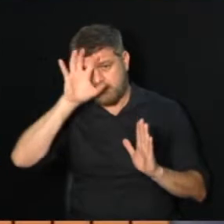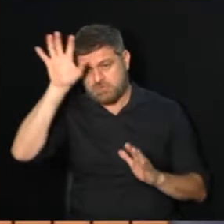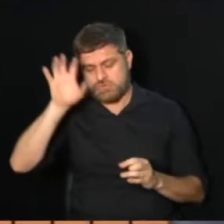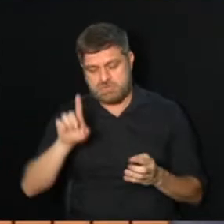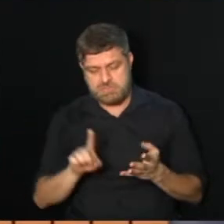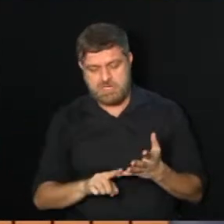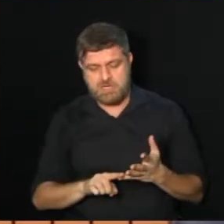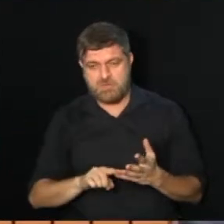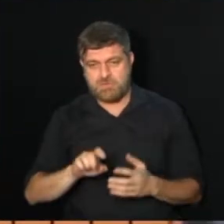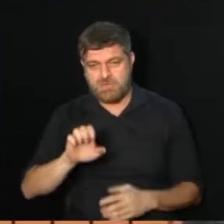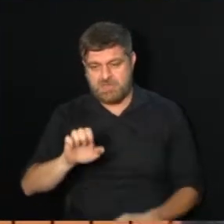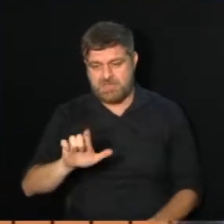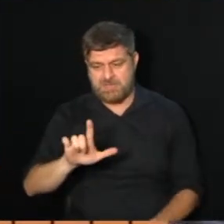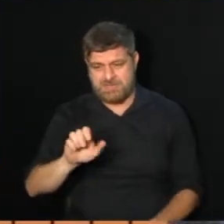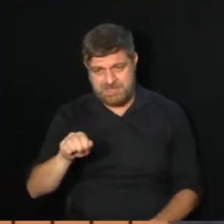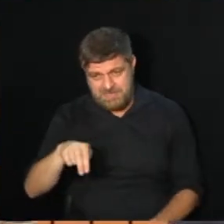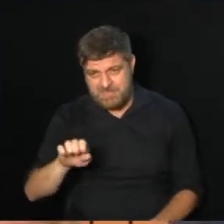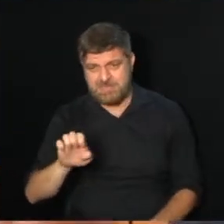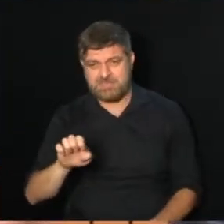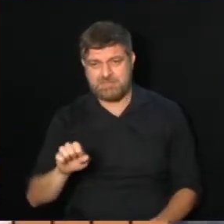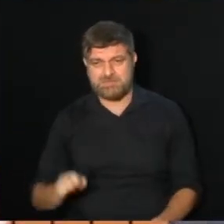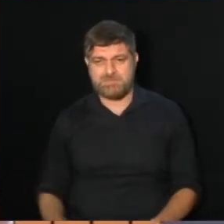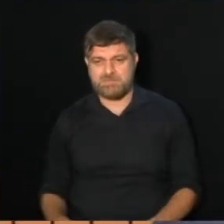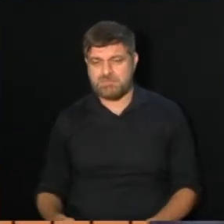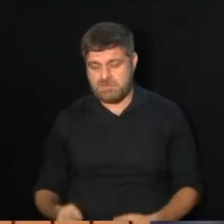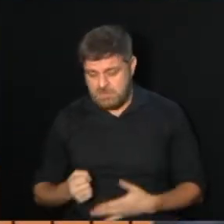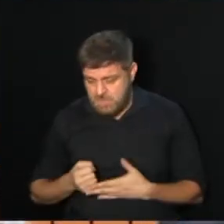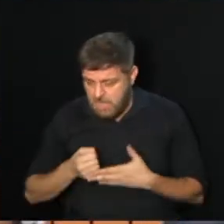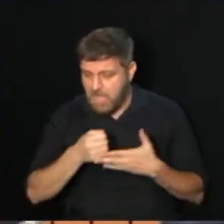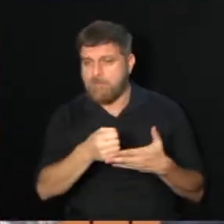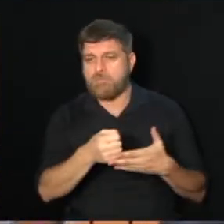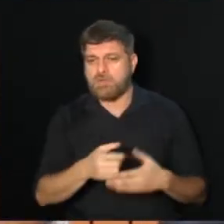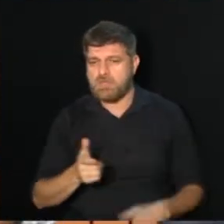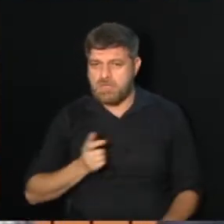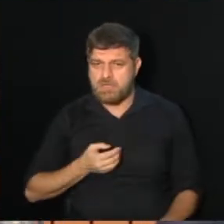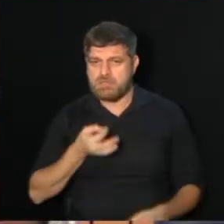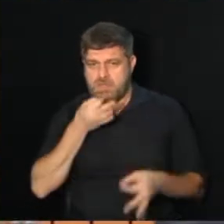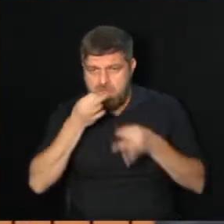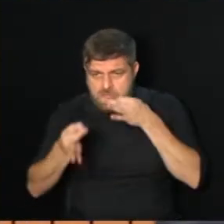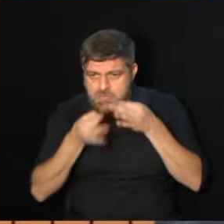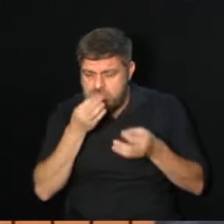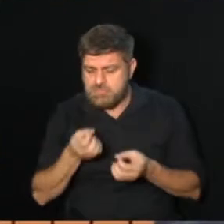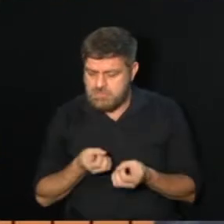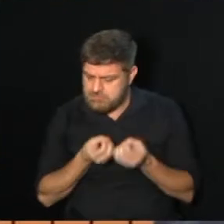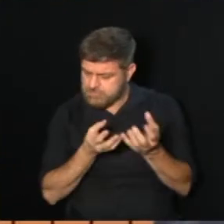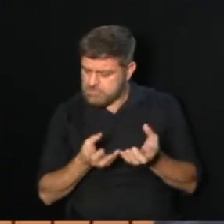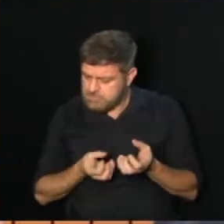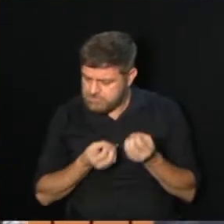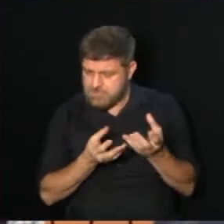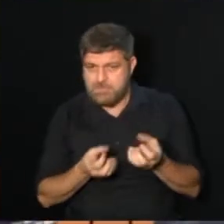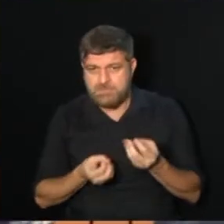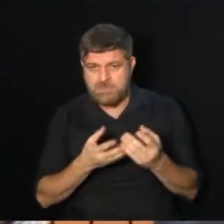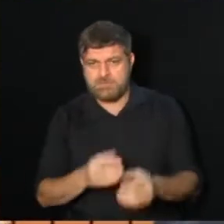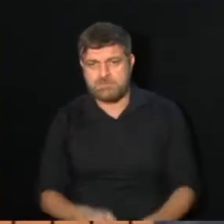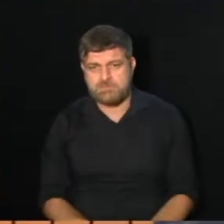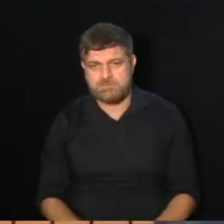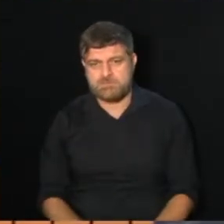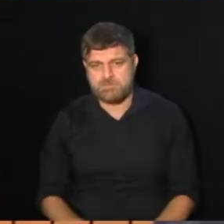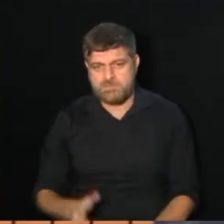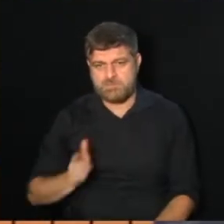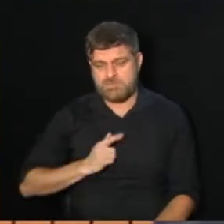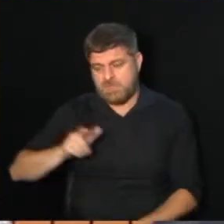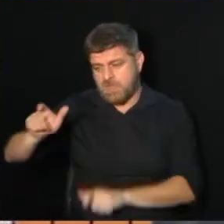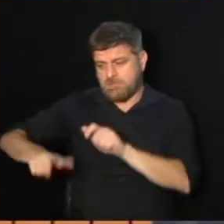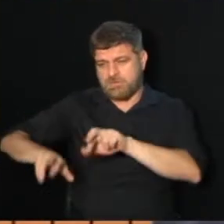Tavares, a Eliane Pinheiro e ao Fernando, que se dispuseram aí a expor o tema, colocando seus pontos de vista. Evidentemente que muitas